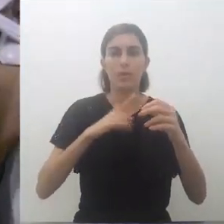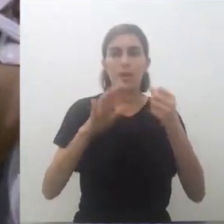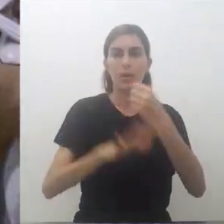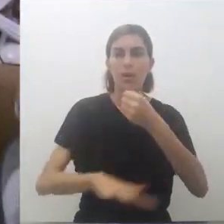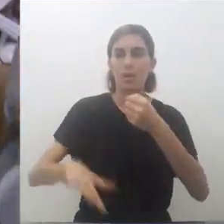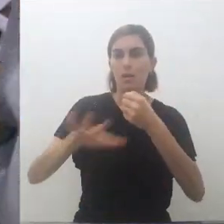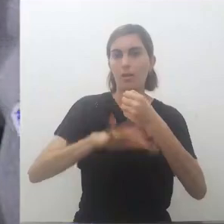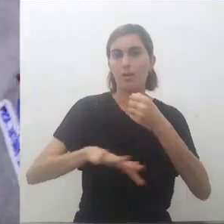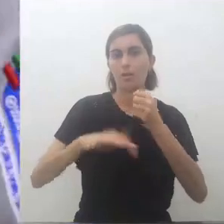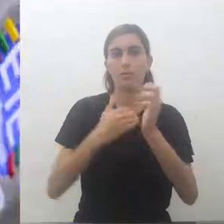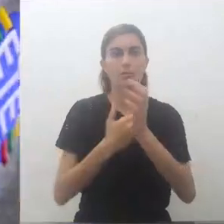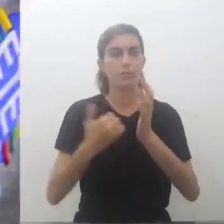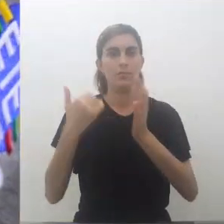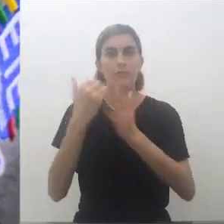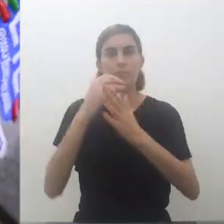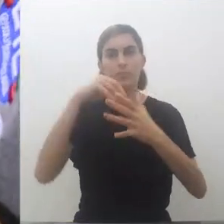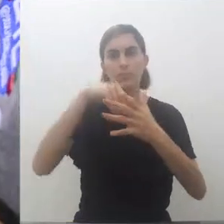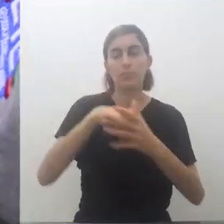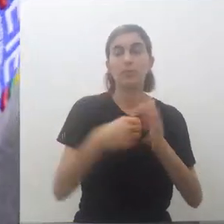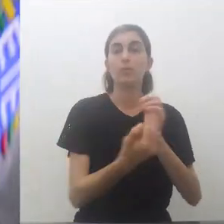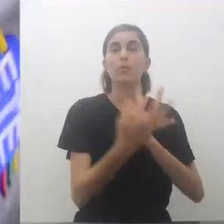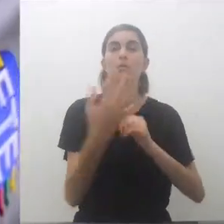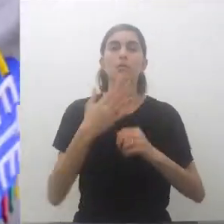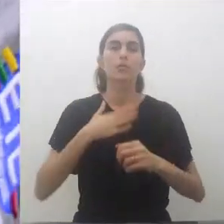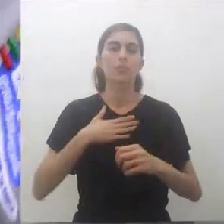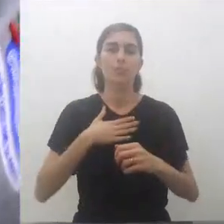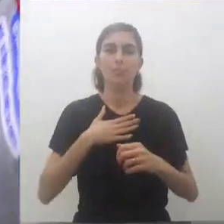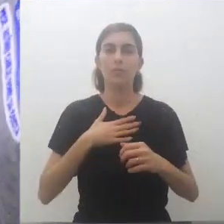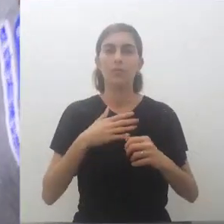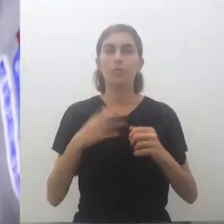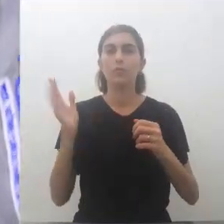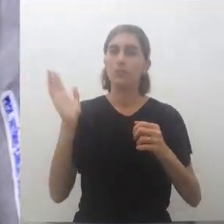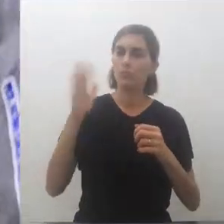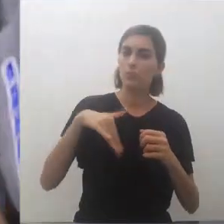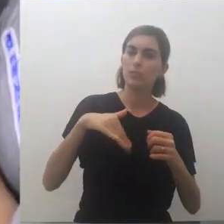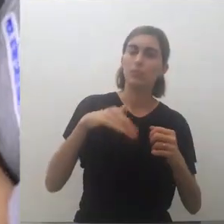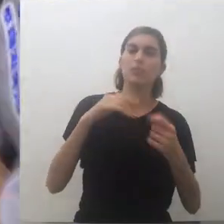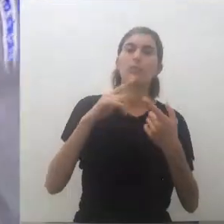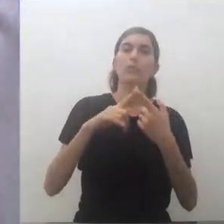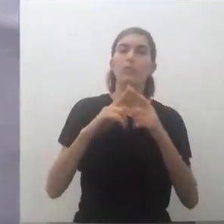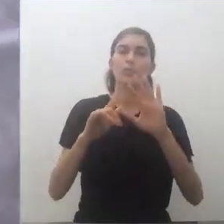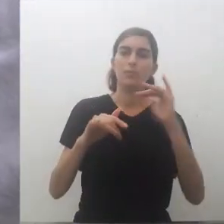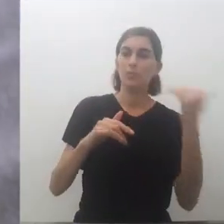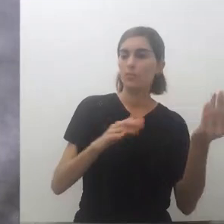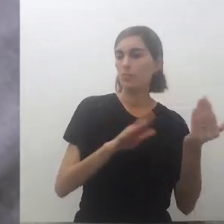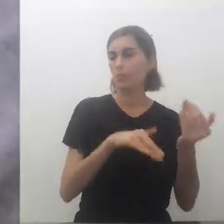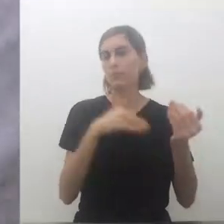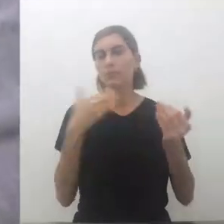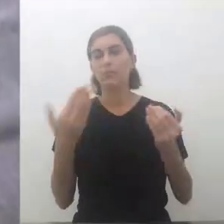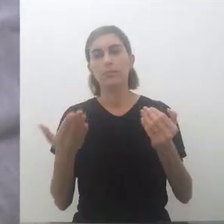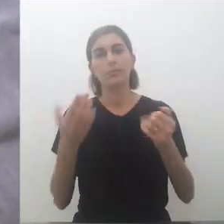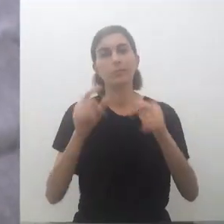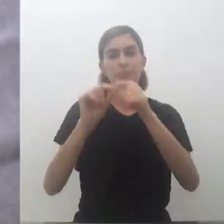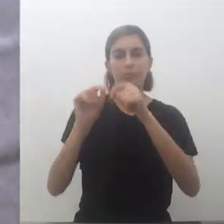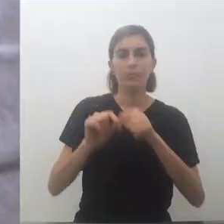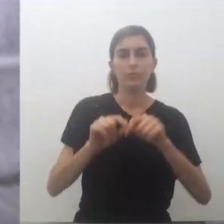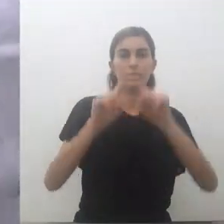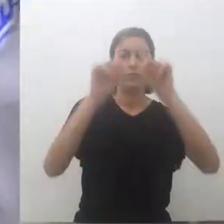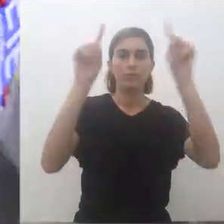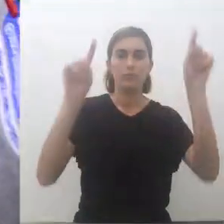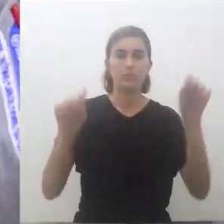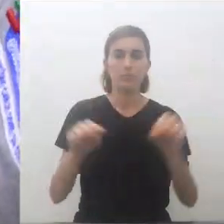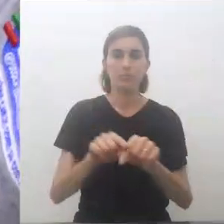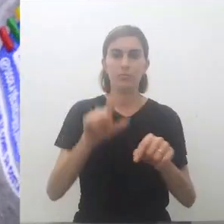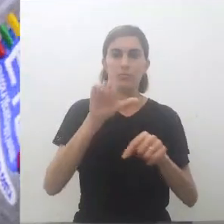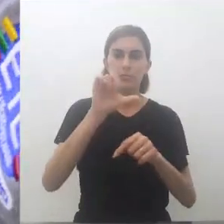ambiente. Quando eu trago para o lado, para a direita ou para a esquerda, gerando um enquadramento em L, que a gente viu,